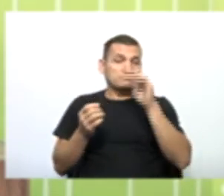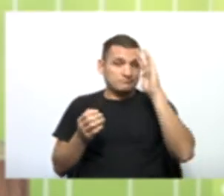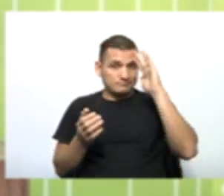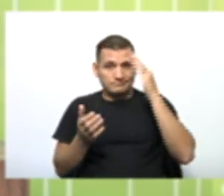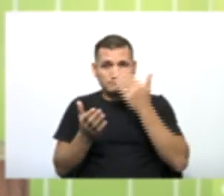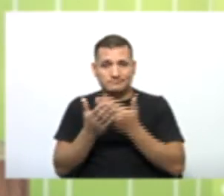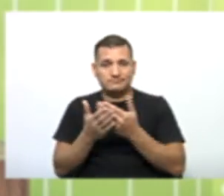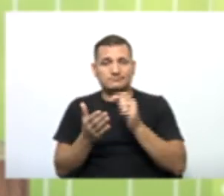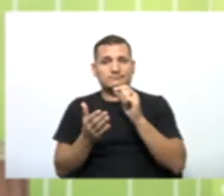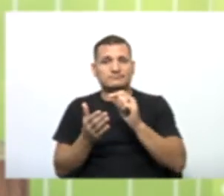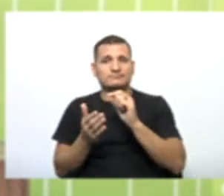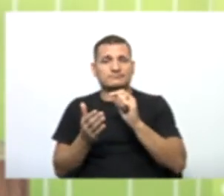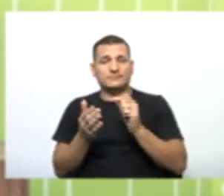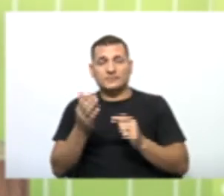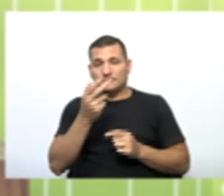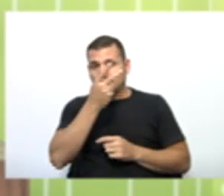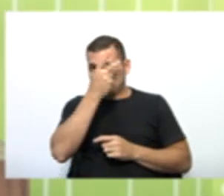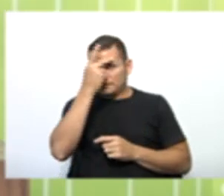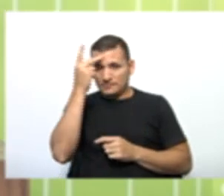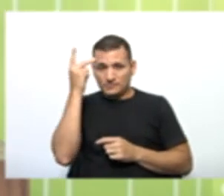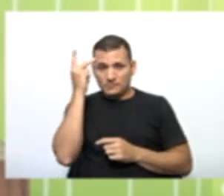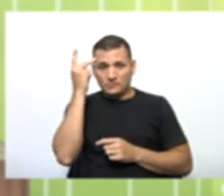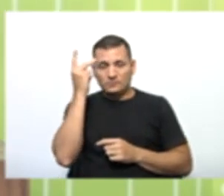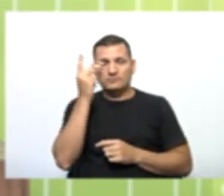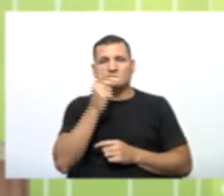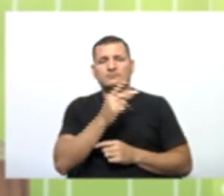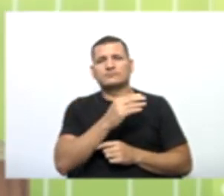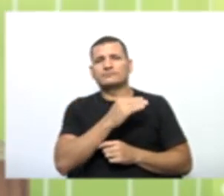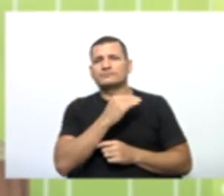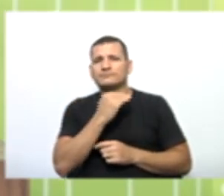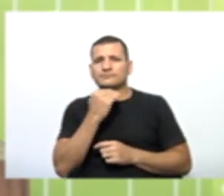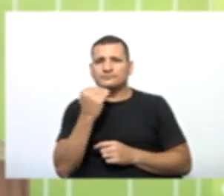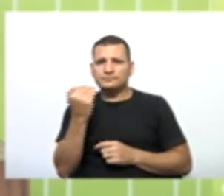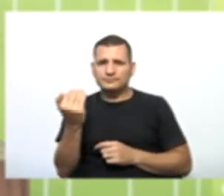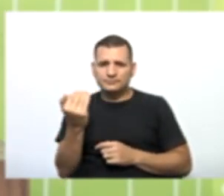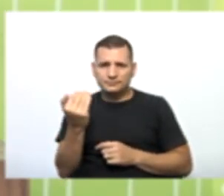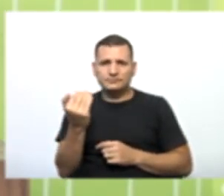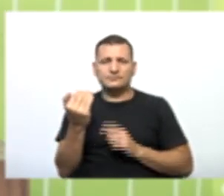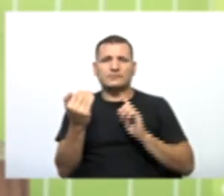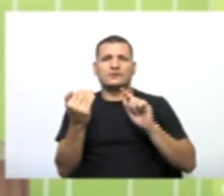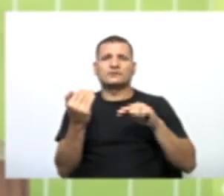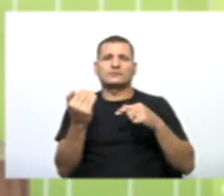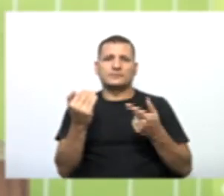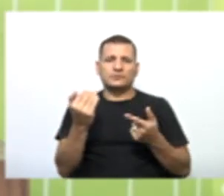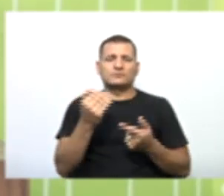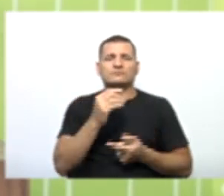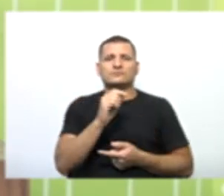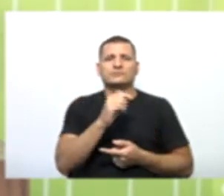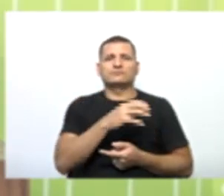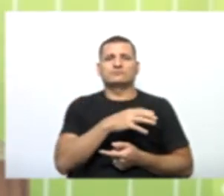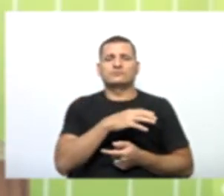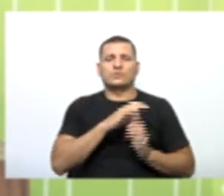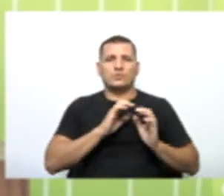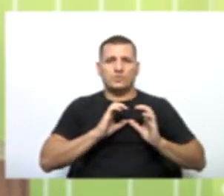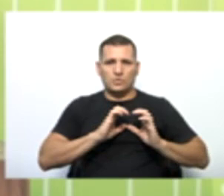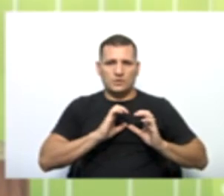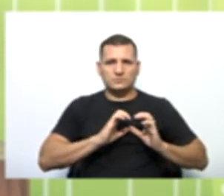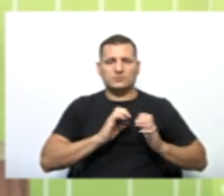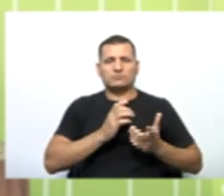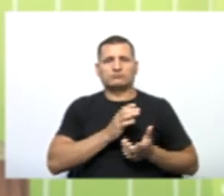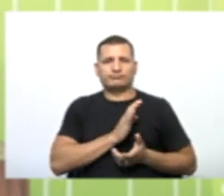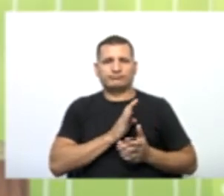o coração da pessoa ia ser pesado numa balança com uma pena do outro lado, com uma pluma. Se o